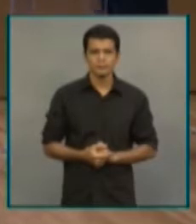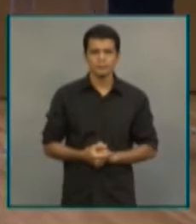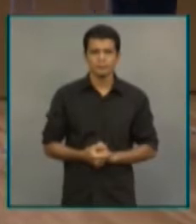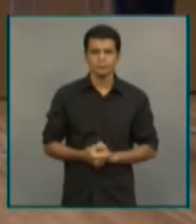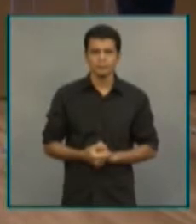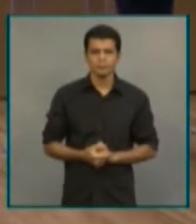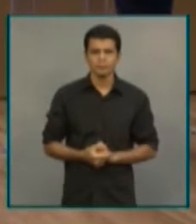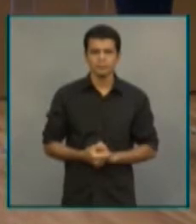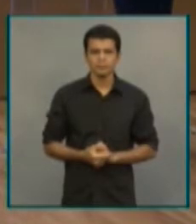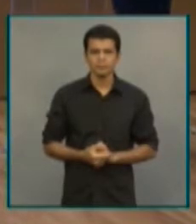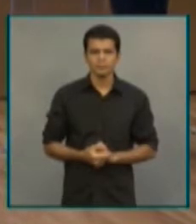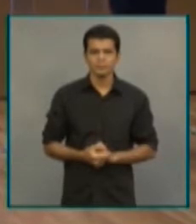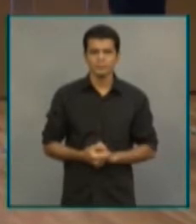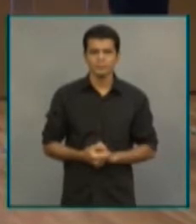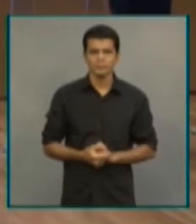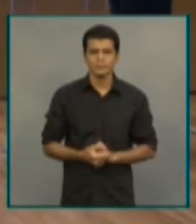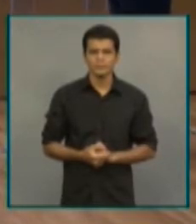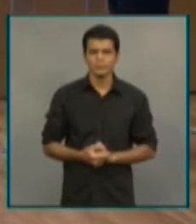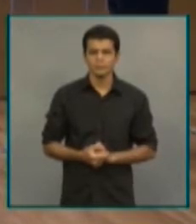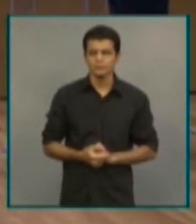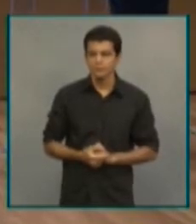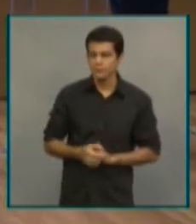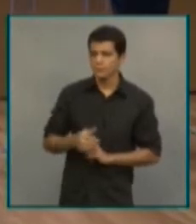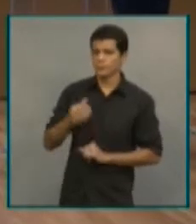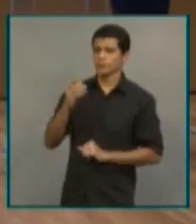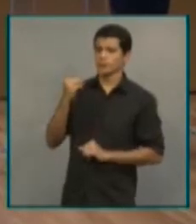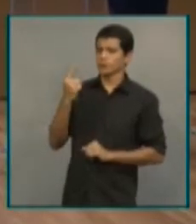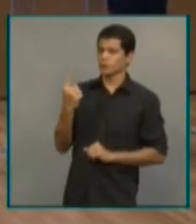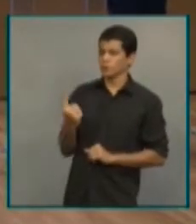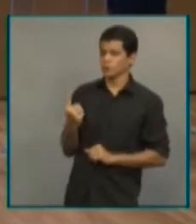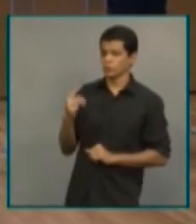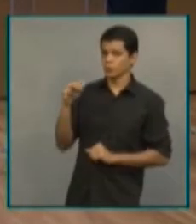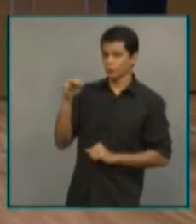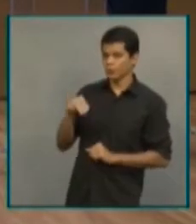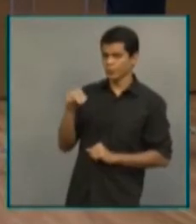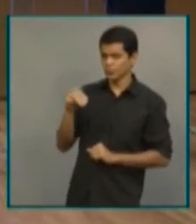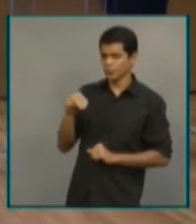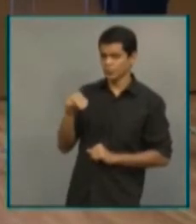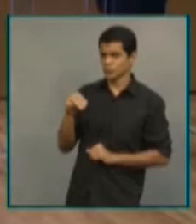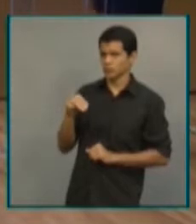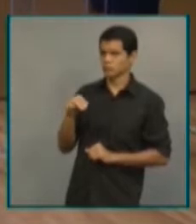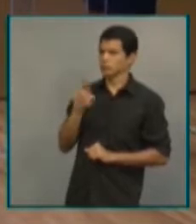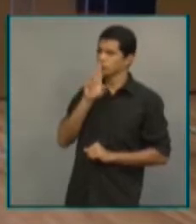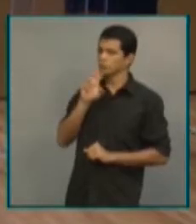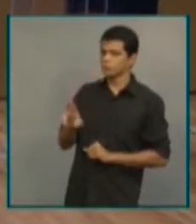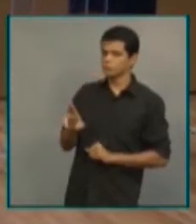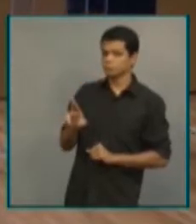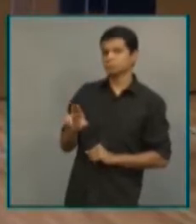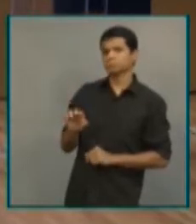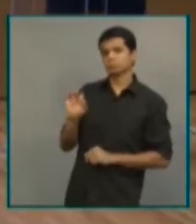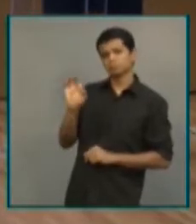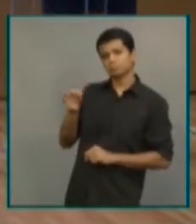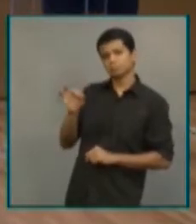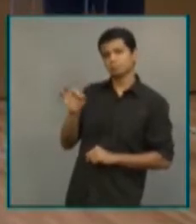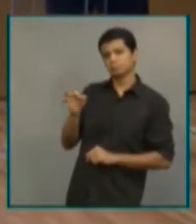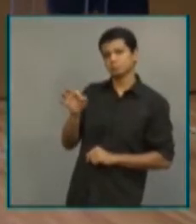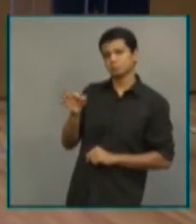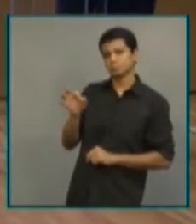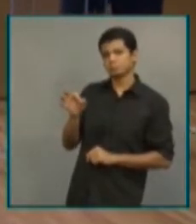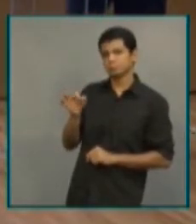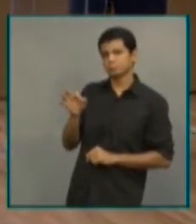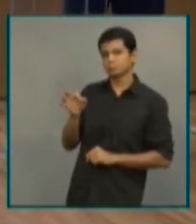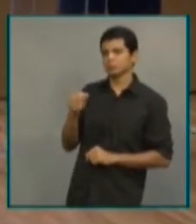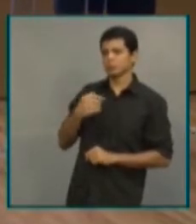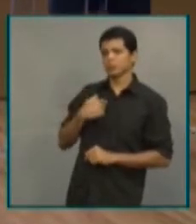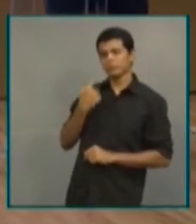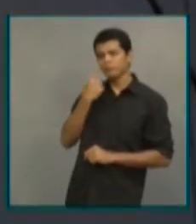Candidato Luiz Antônio terá um minuto para a réplica. Realmente eu vi a senhora aqui uma vez, estava até